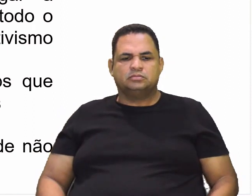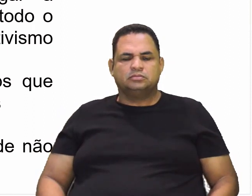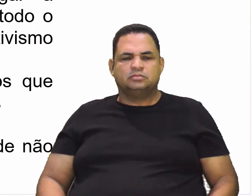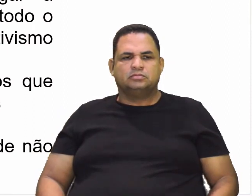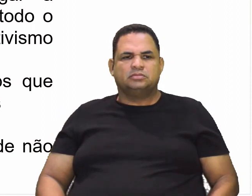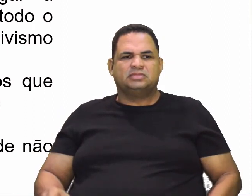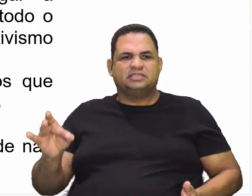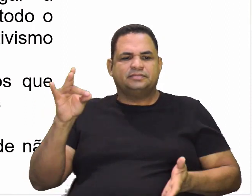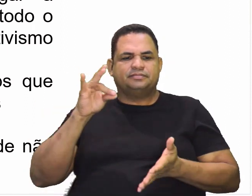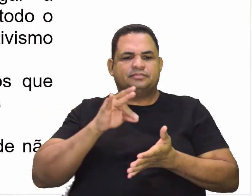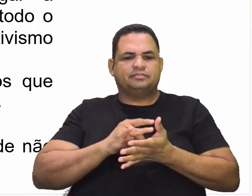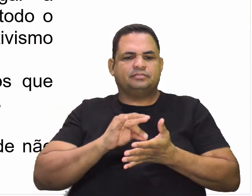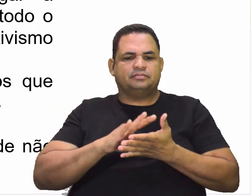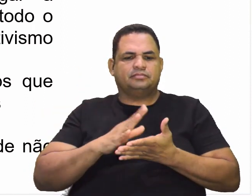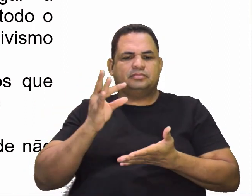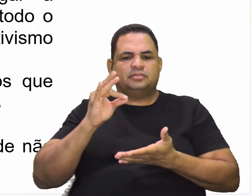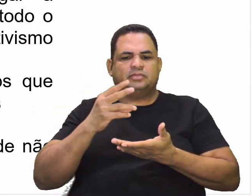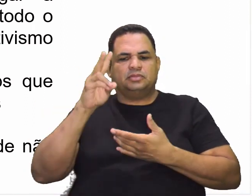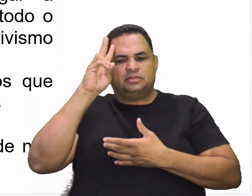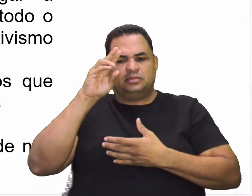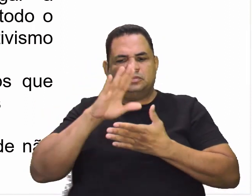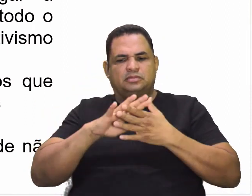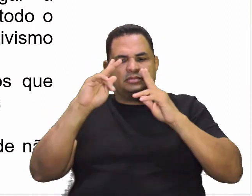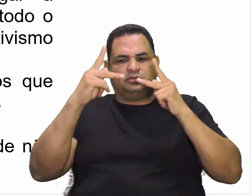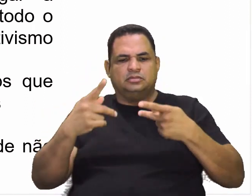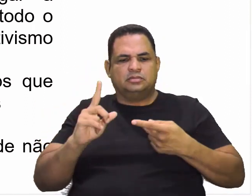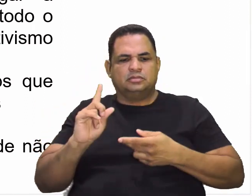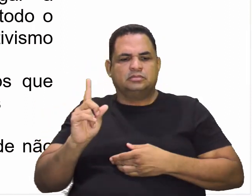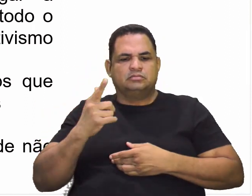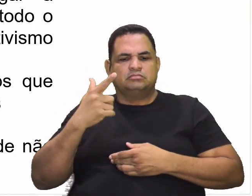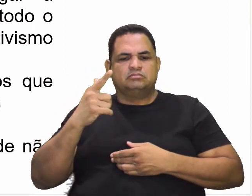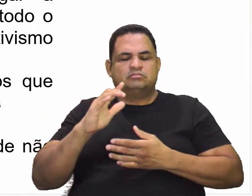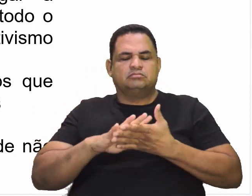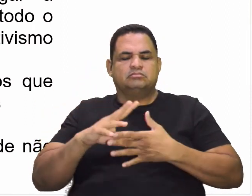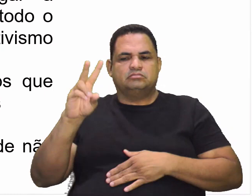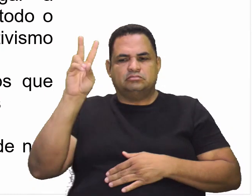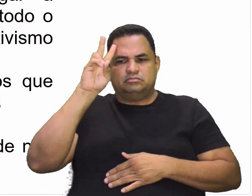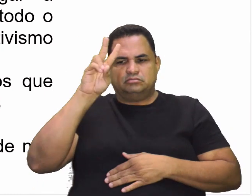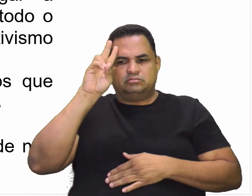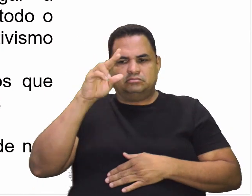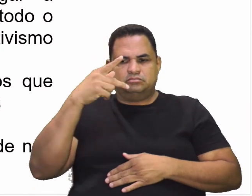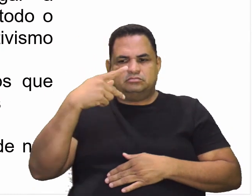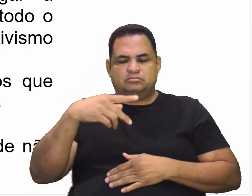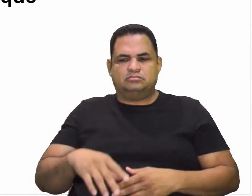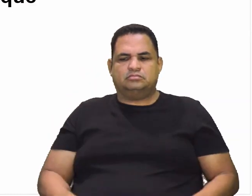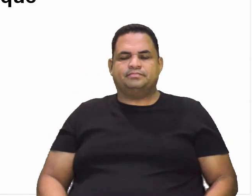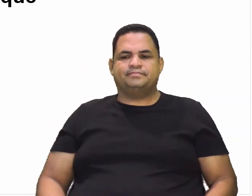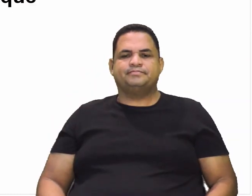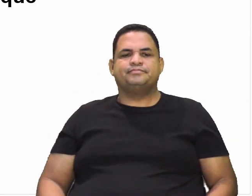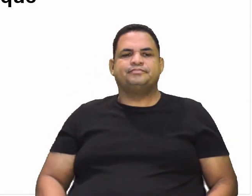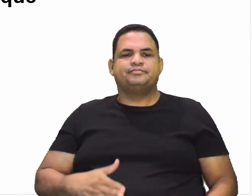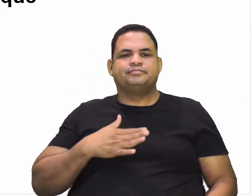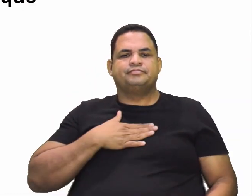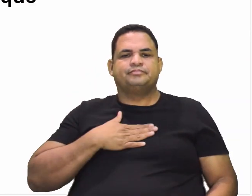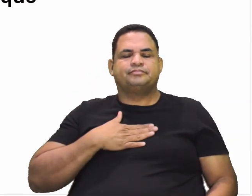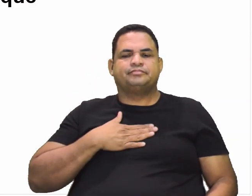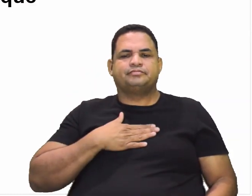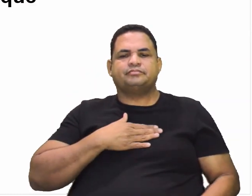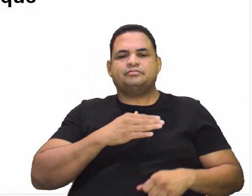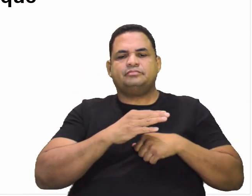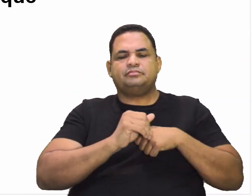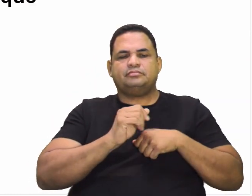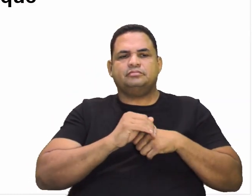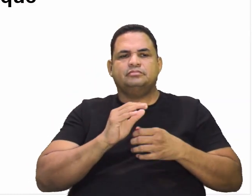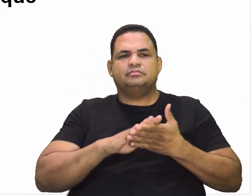O fato era uma verdade histórica da humanidade e não tinha importância para a história. Meus queridos alunos, aqui,